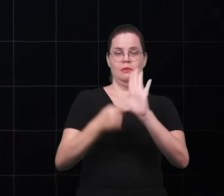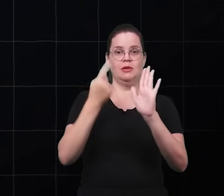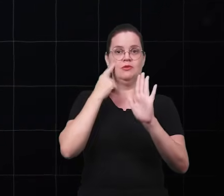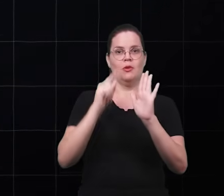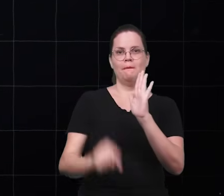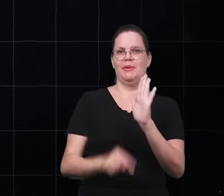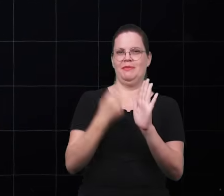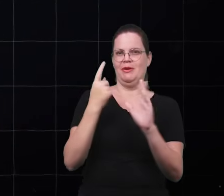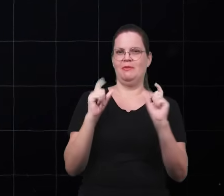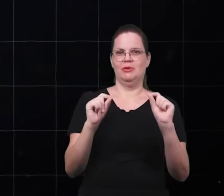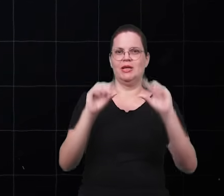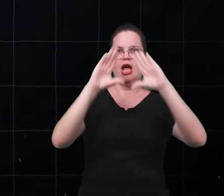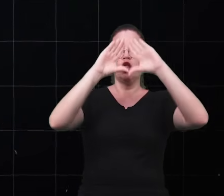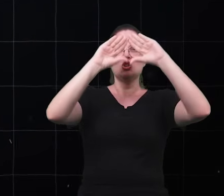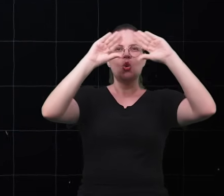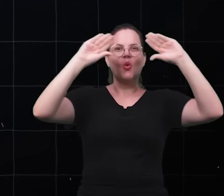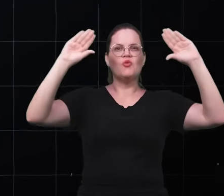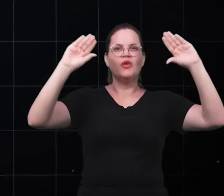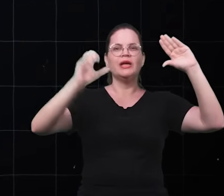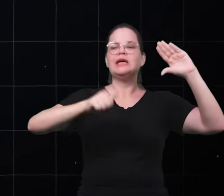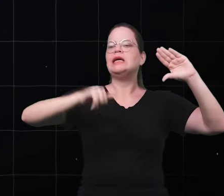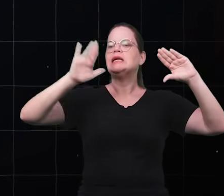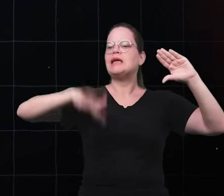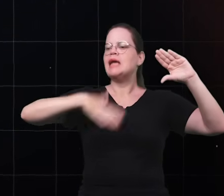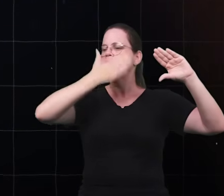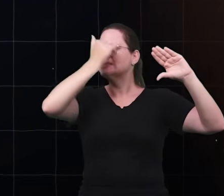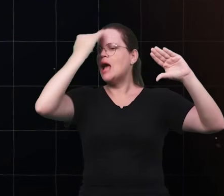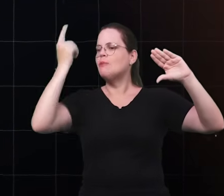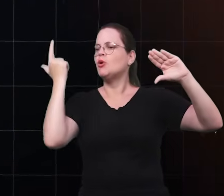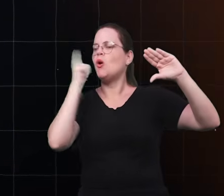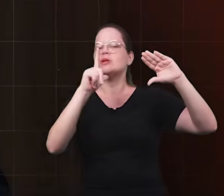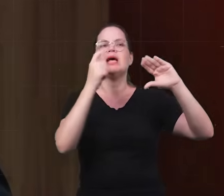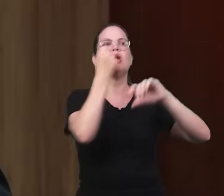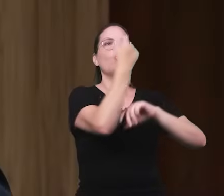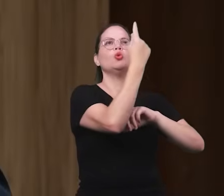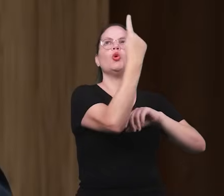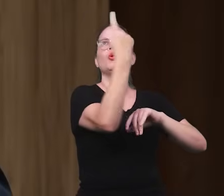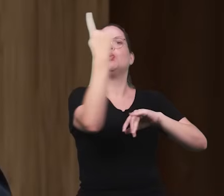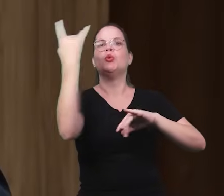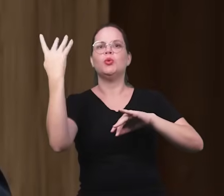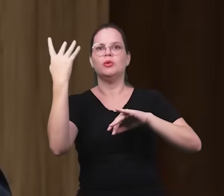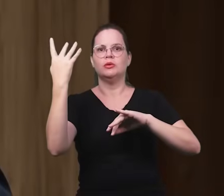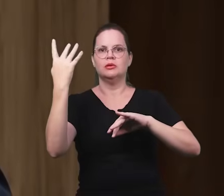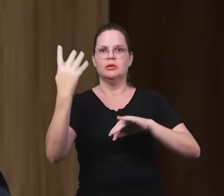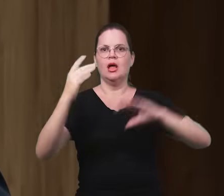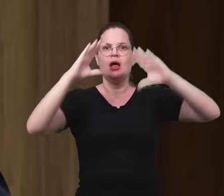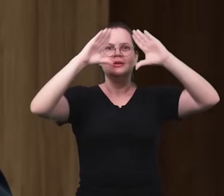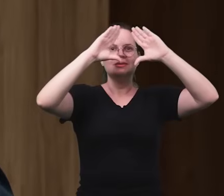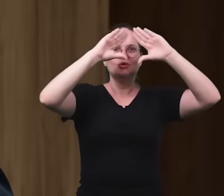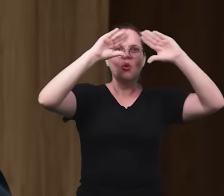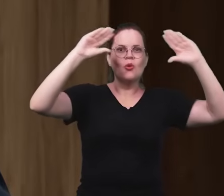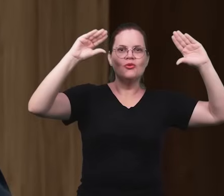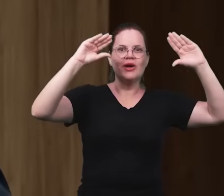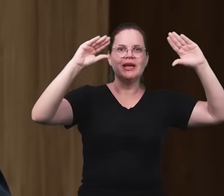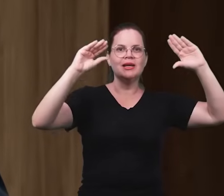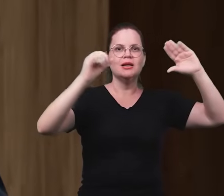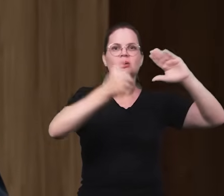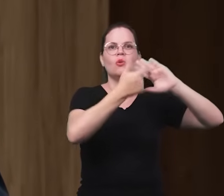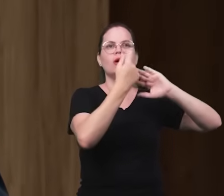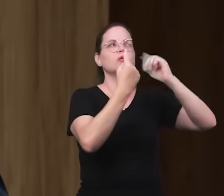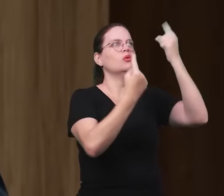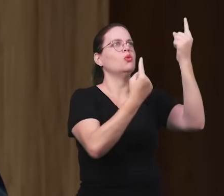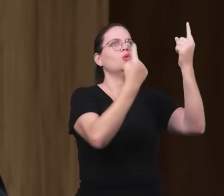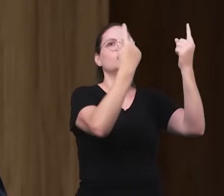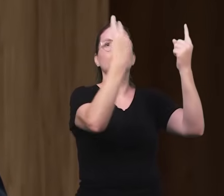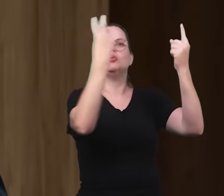as nuvens pela sabedoria? E aqui já vem o primeiro ponto. Numerar nuvem é uma coisa complexa, porque você está falando